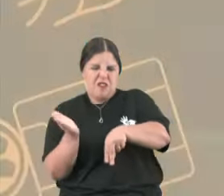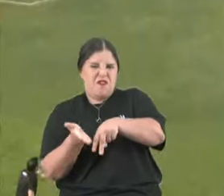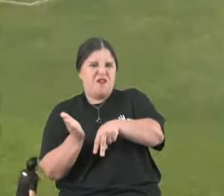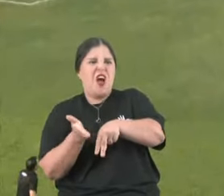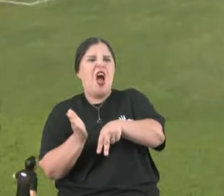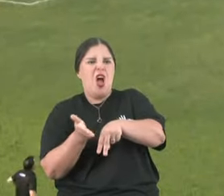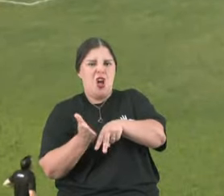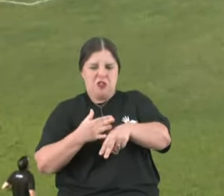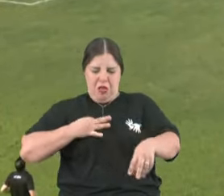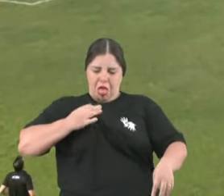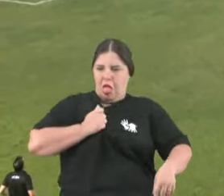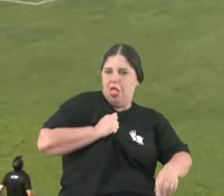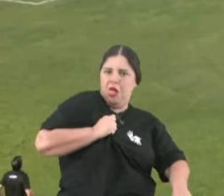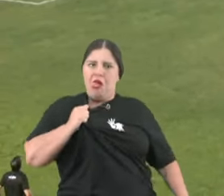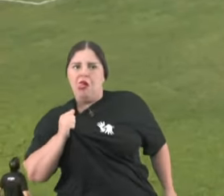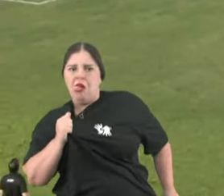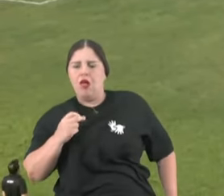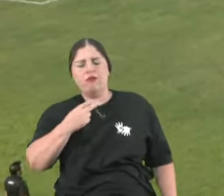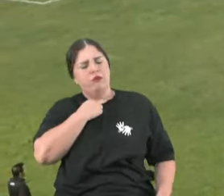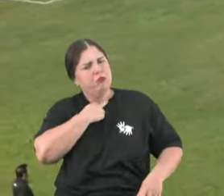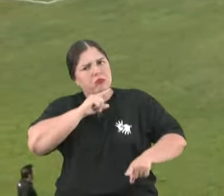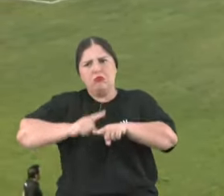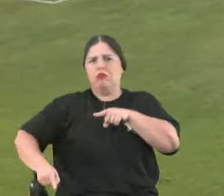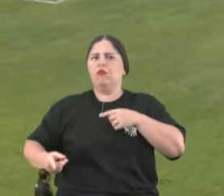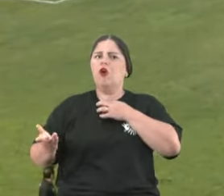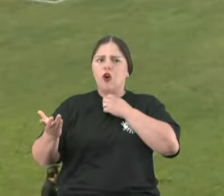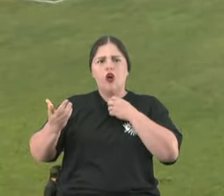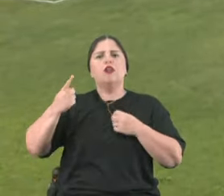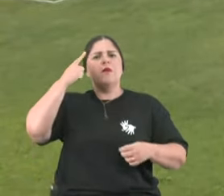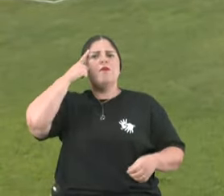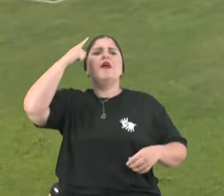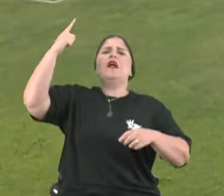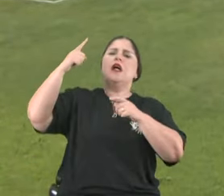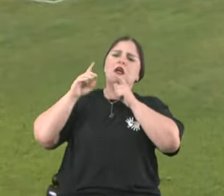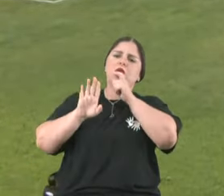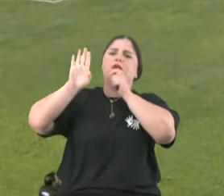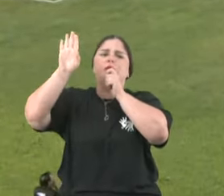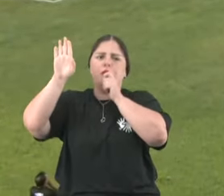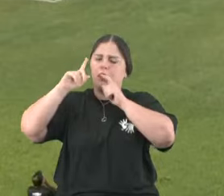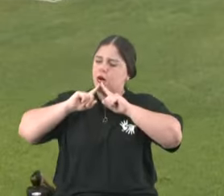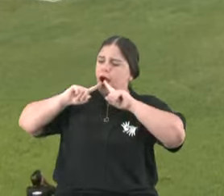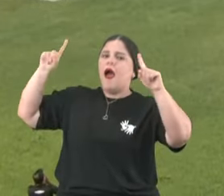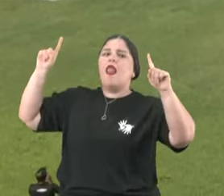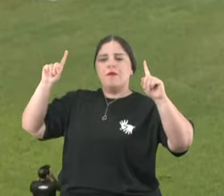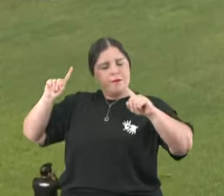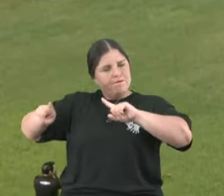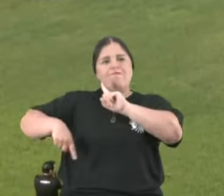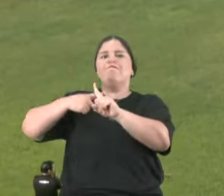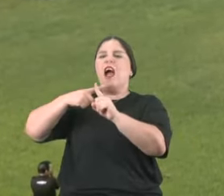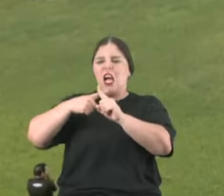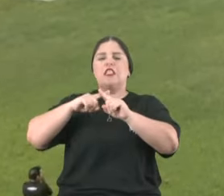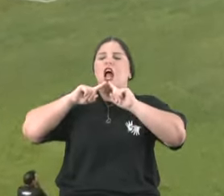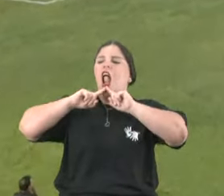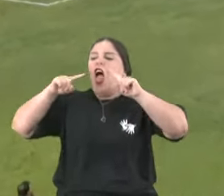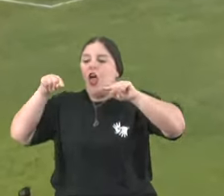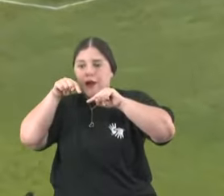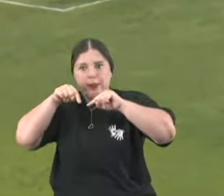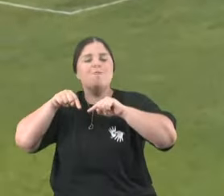assintosamente ali, o Gabriel recebeu o amarelo. O Gabriel achou que ele não ia receber, reclamou, também tomou. 2 cartões numa jogada